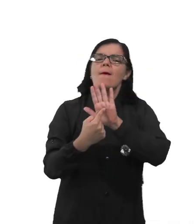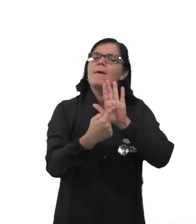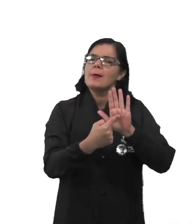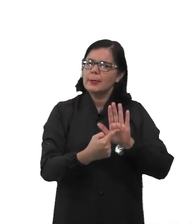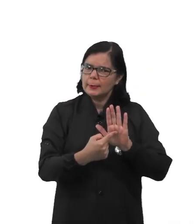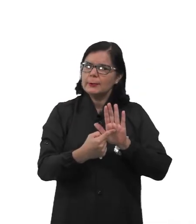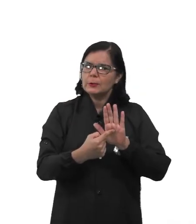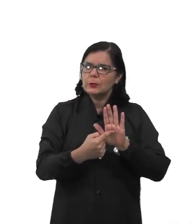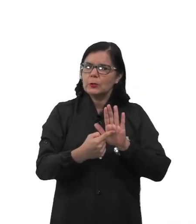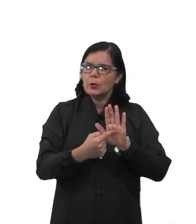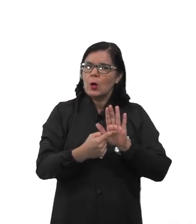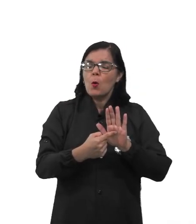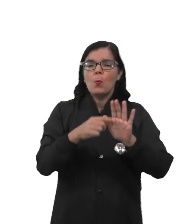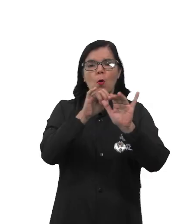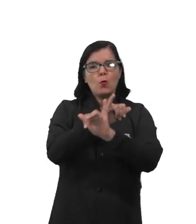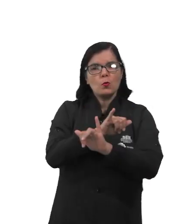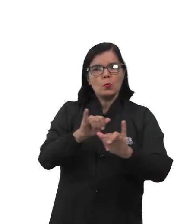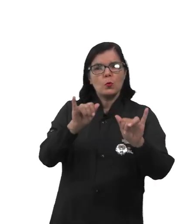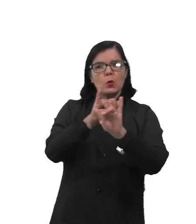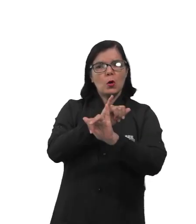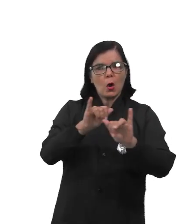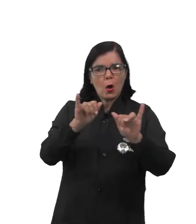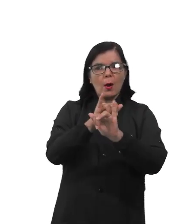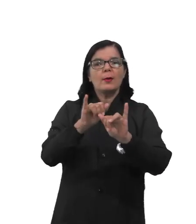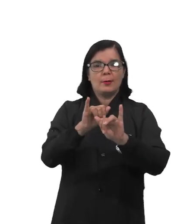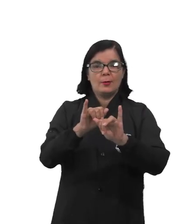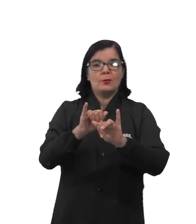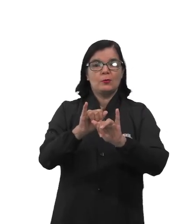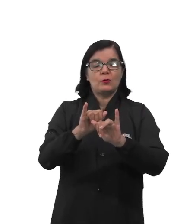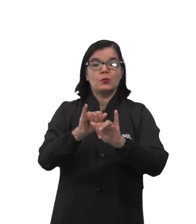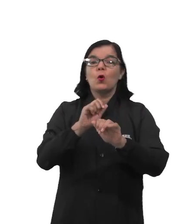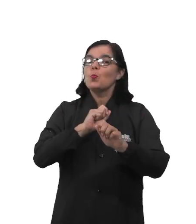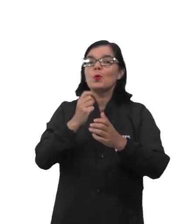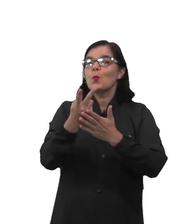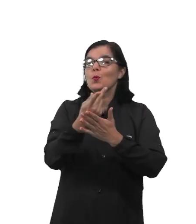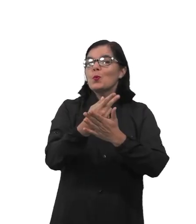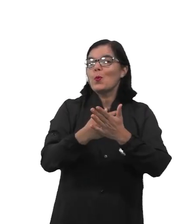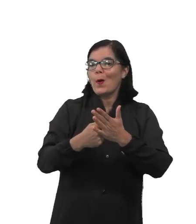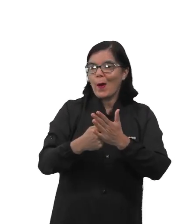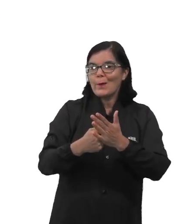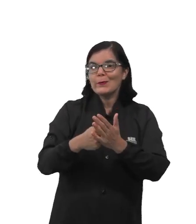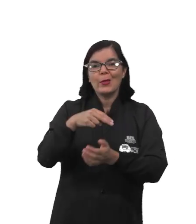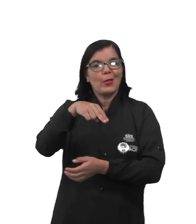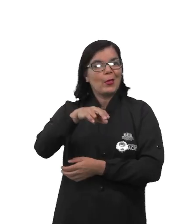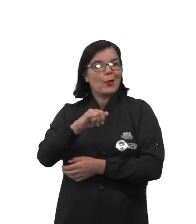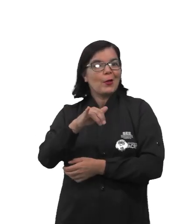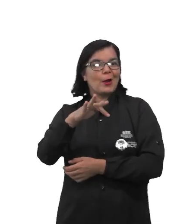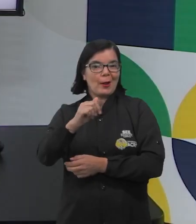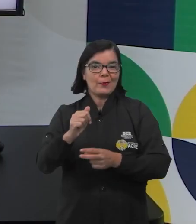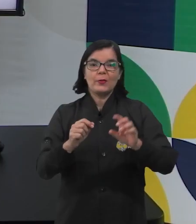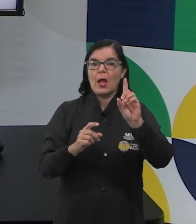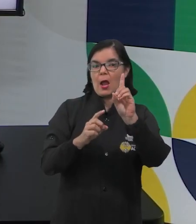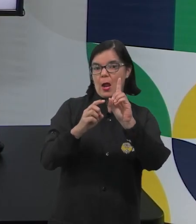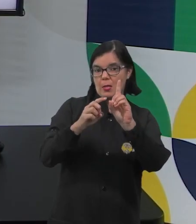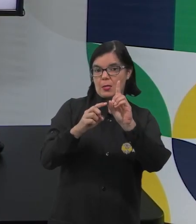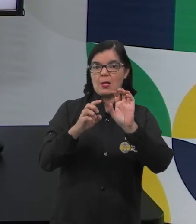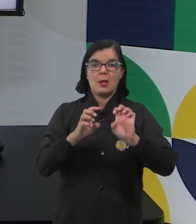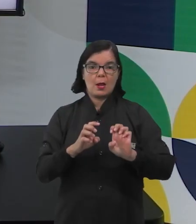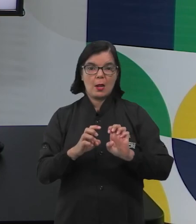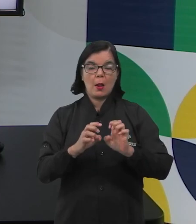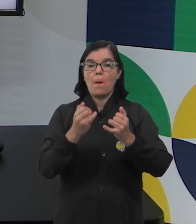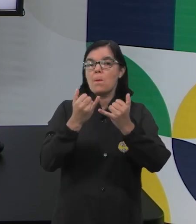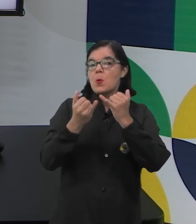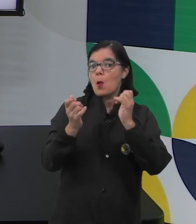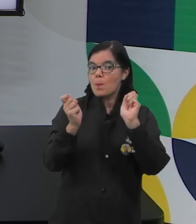Expositiva, composta por informações sobre a arte naif. Então a letra D e a letra E são as mais parecidas e as